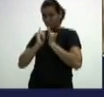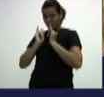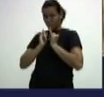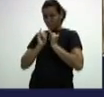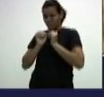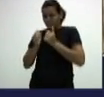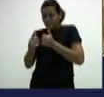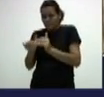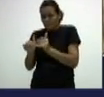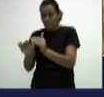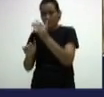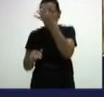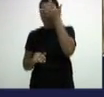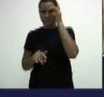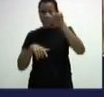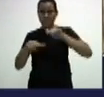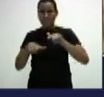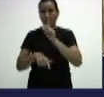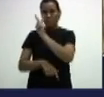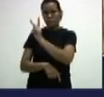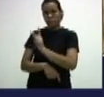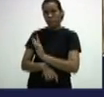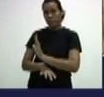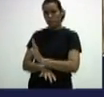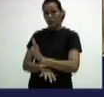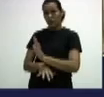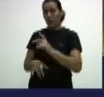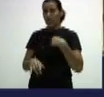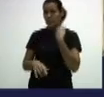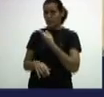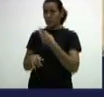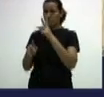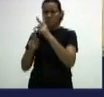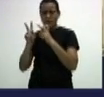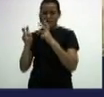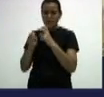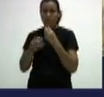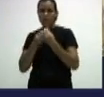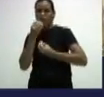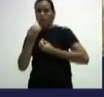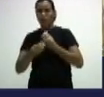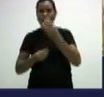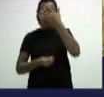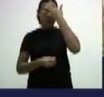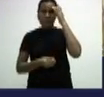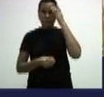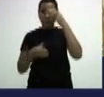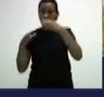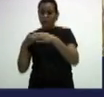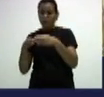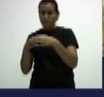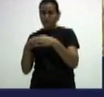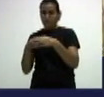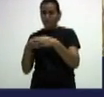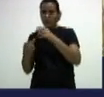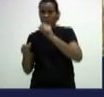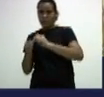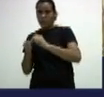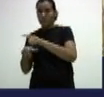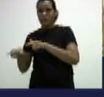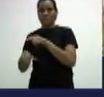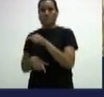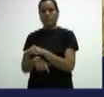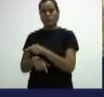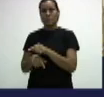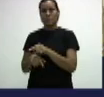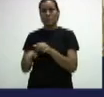começar a deixar eles sozinhos, né, para perceber como que tá, né, como que eles levam as coisas. E, ao mesmo tempo,